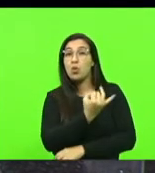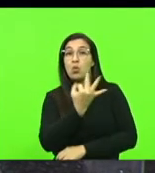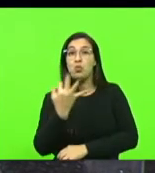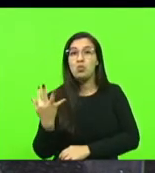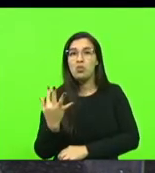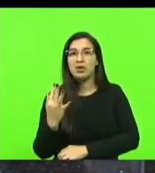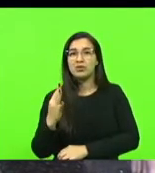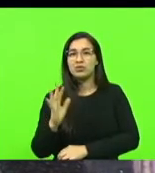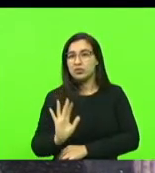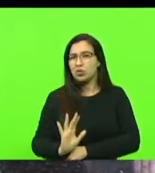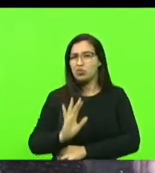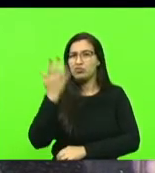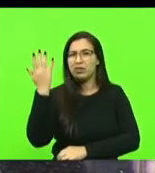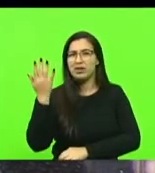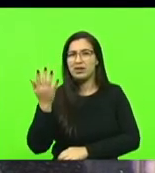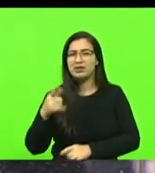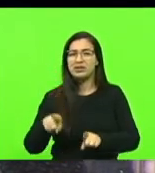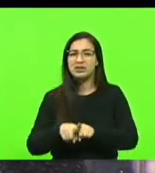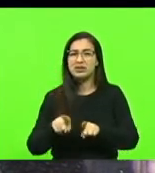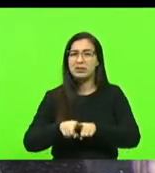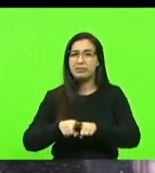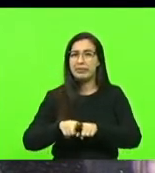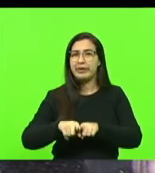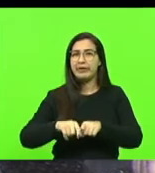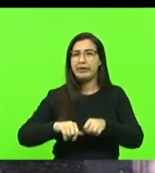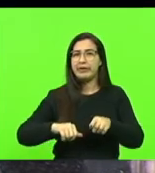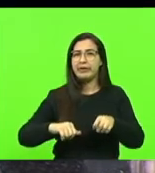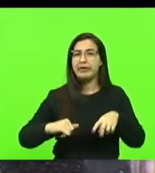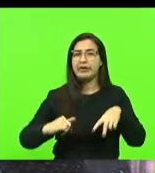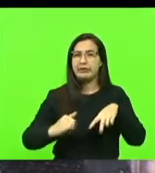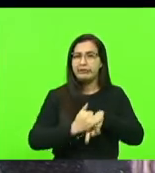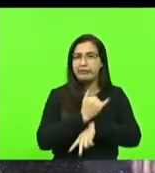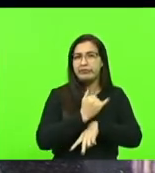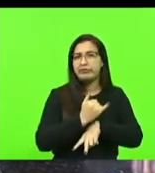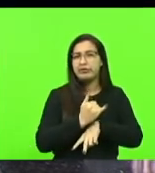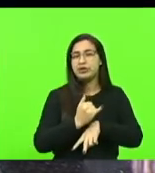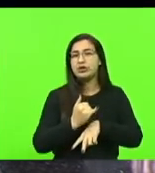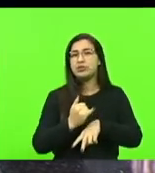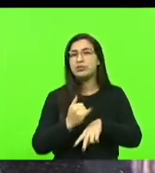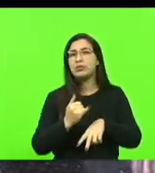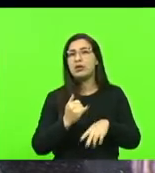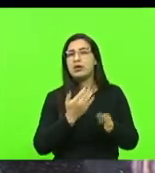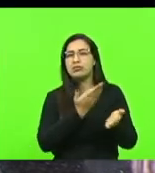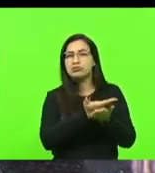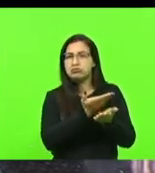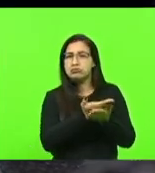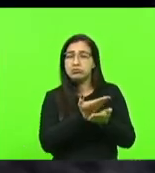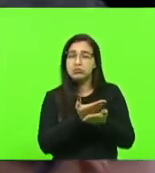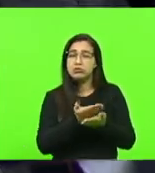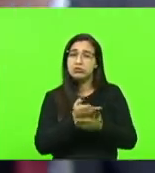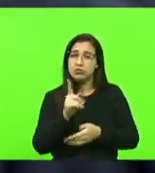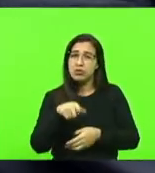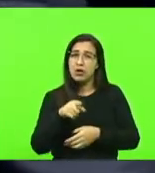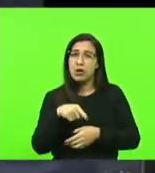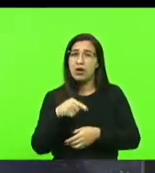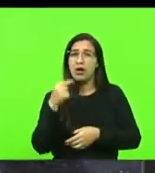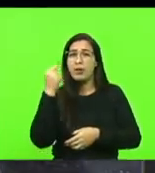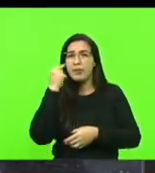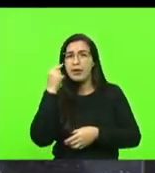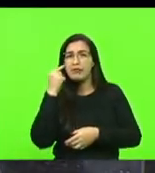os locais onde esses acidentes aconteceram. E daí nós vamos cruzar as informações para saber se